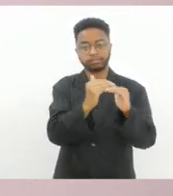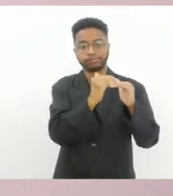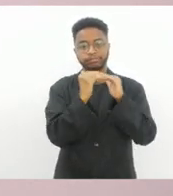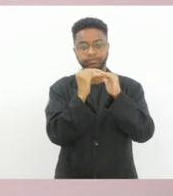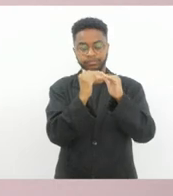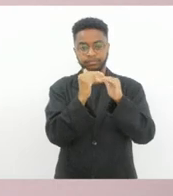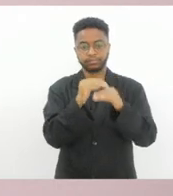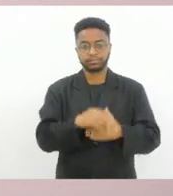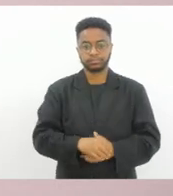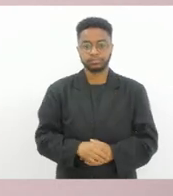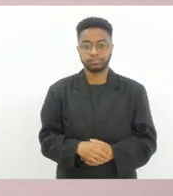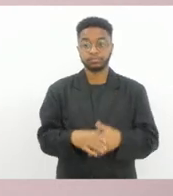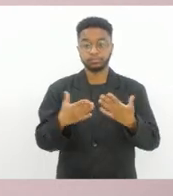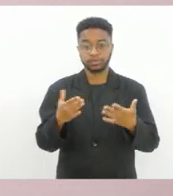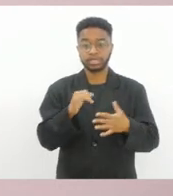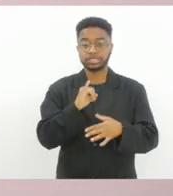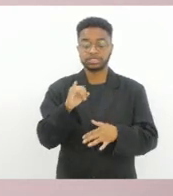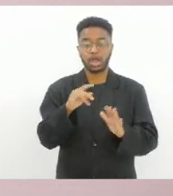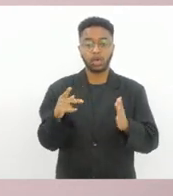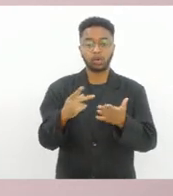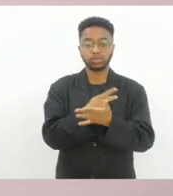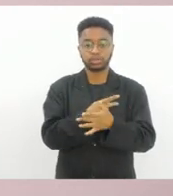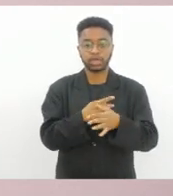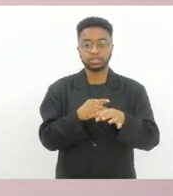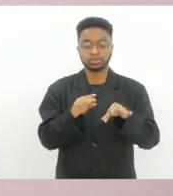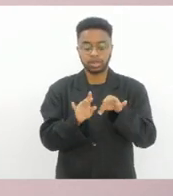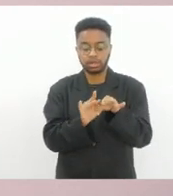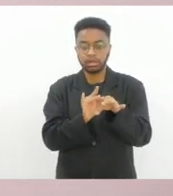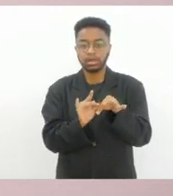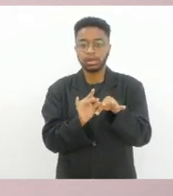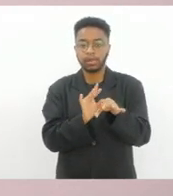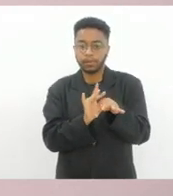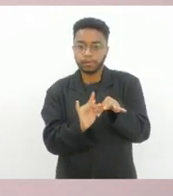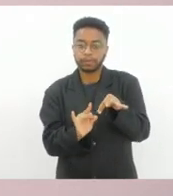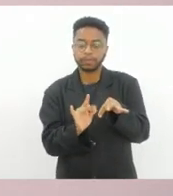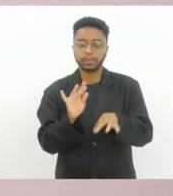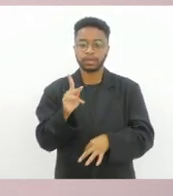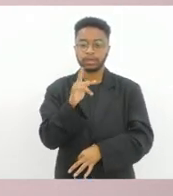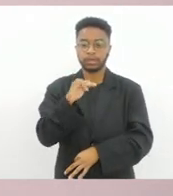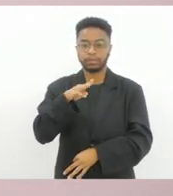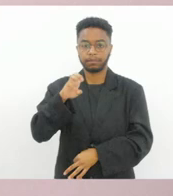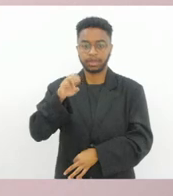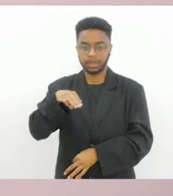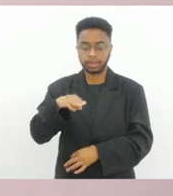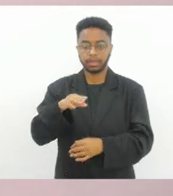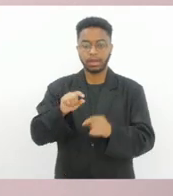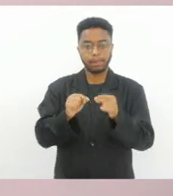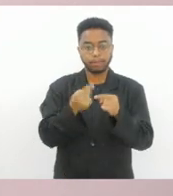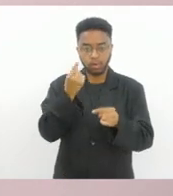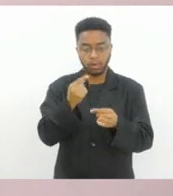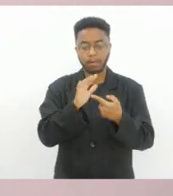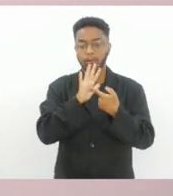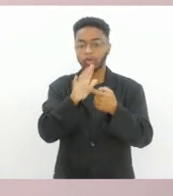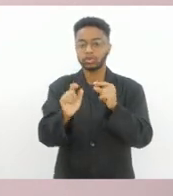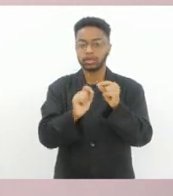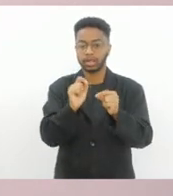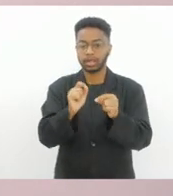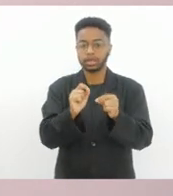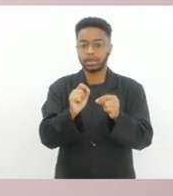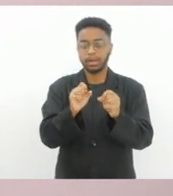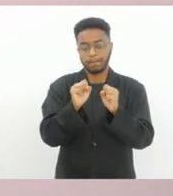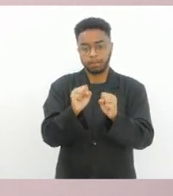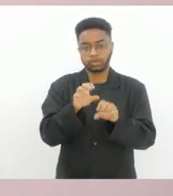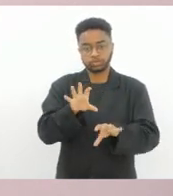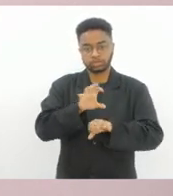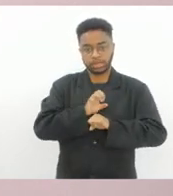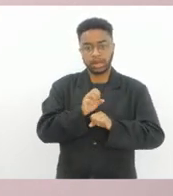Né? Então, o hímen é rompido no sentido de mostrar, primeiro, afirma-se que há mais chances de ter câncer